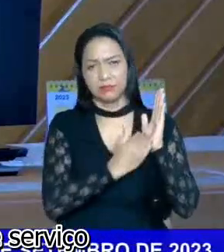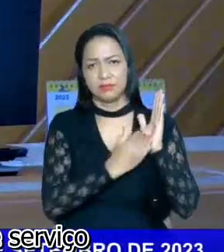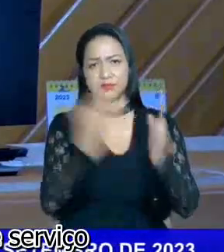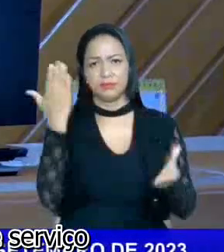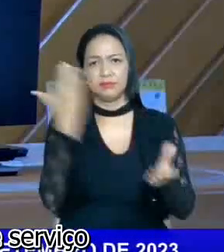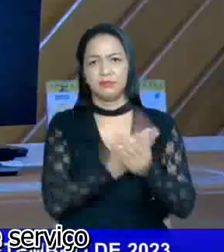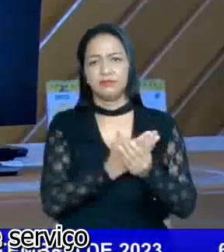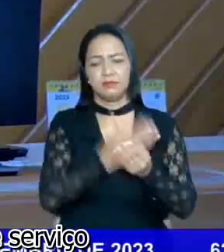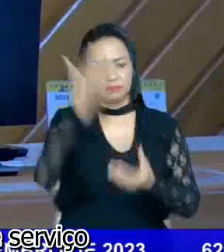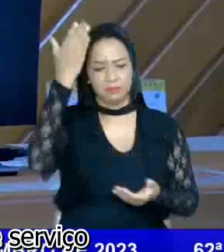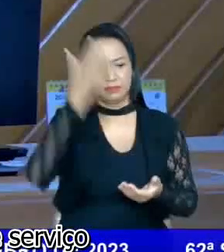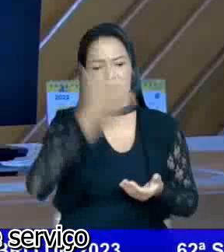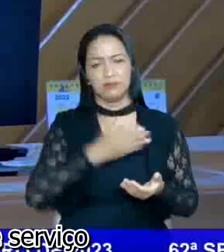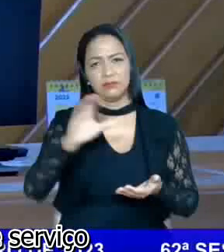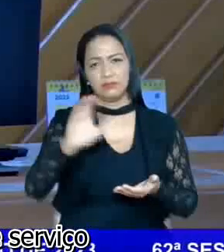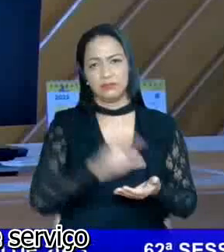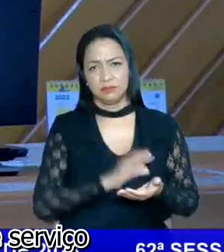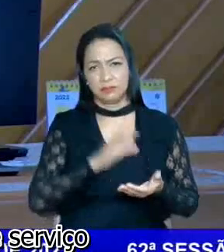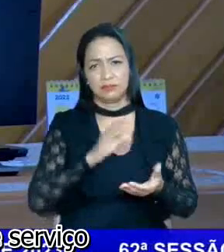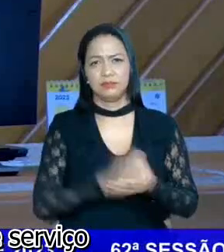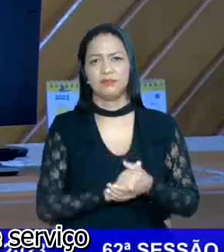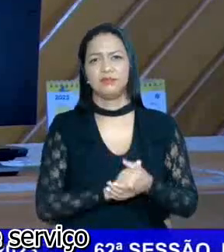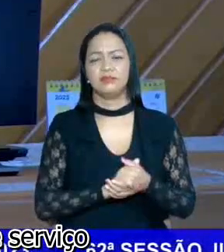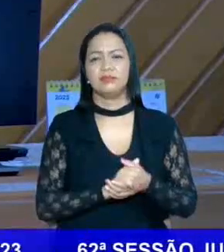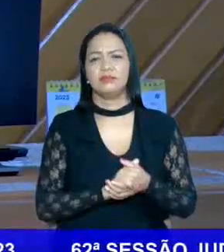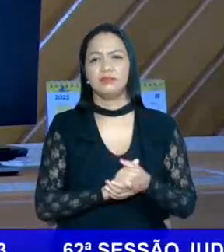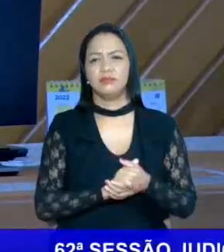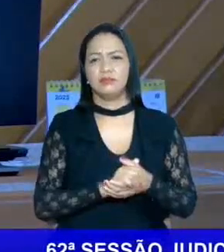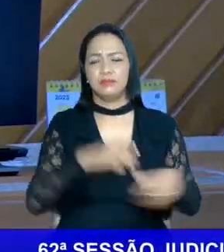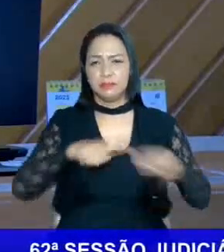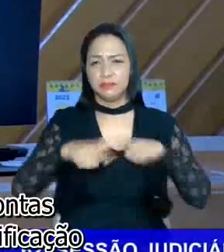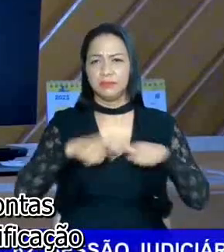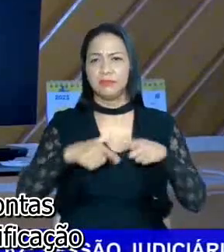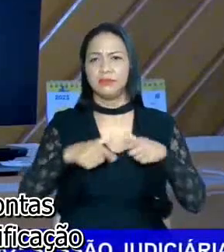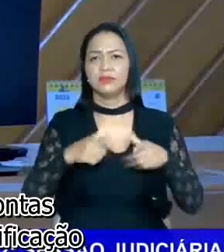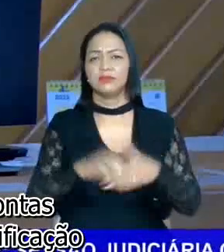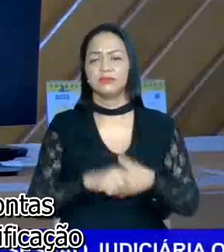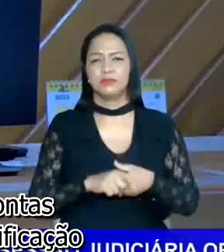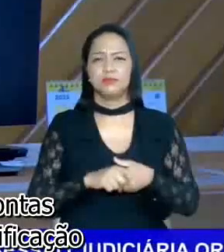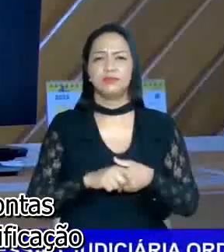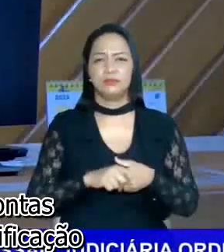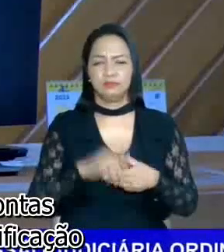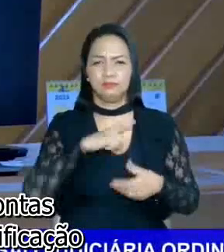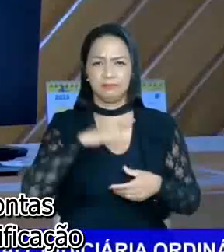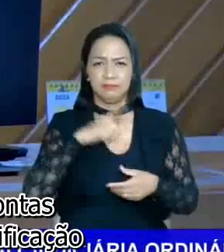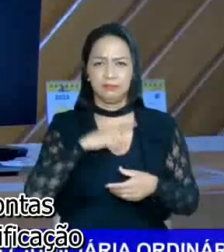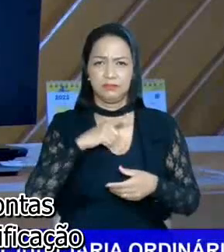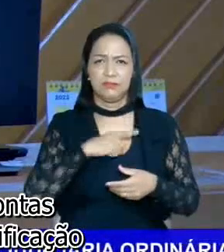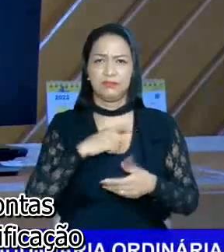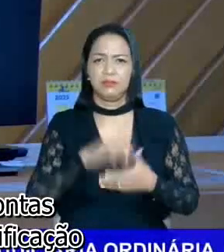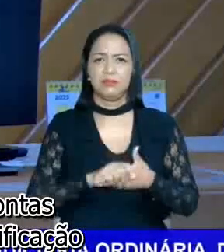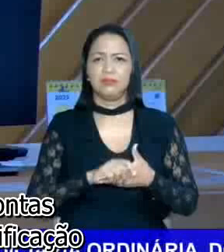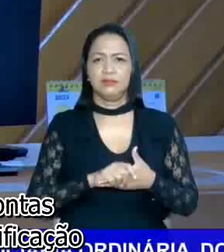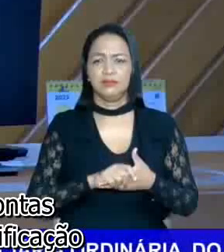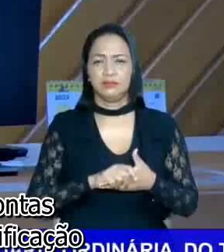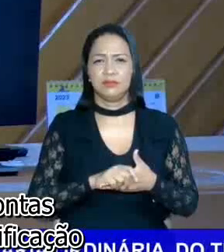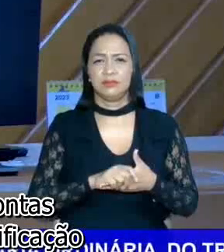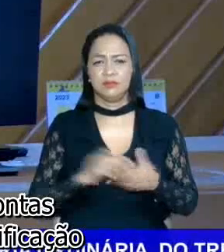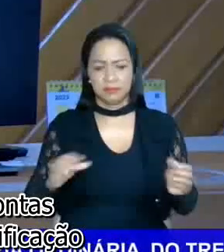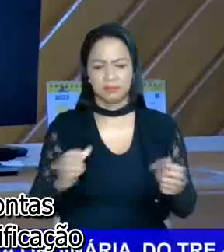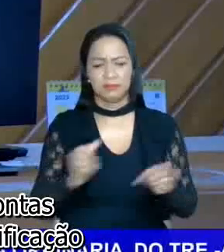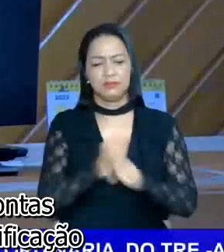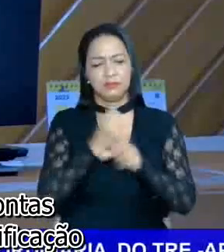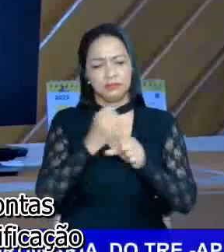Contas do próprio TSE, que, para esse tipo de serviço, consigna que de bom tom o prestador de contas